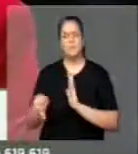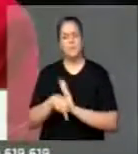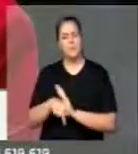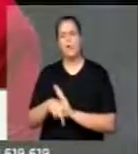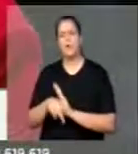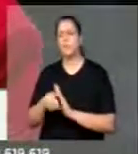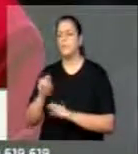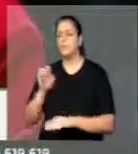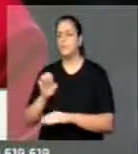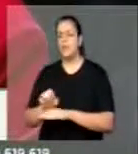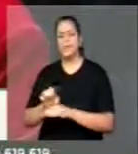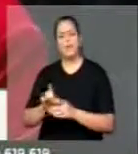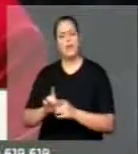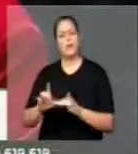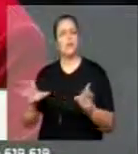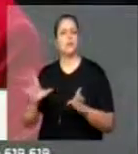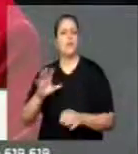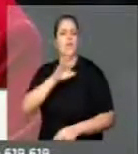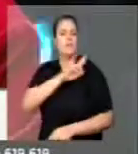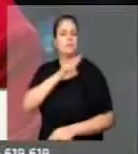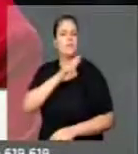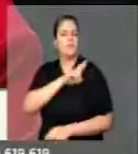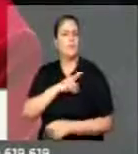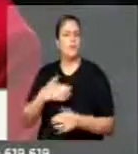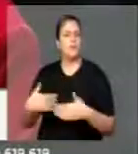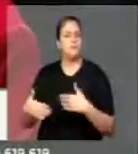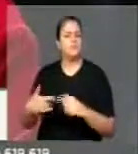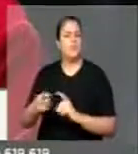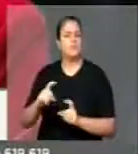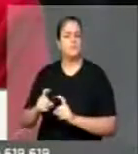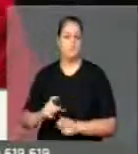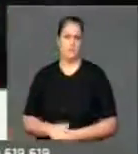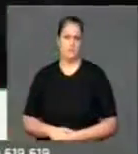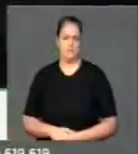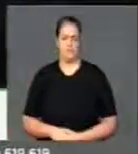Por isso que nós devemos apenas discutir a dívida dos estados. Questão de